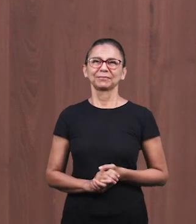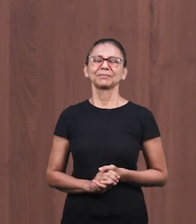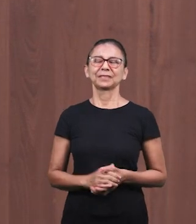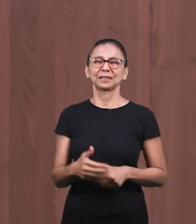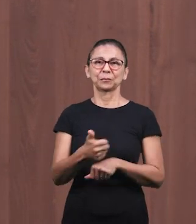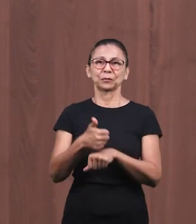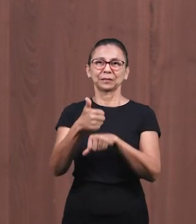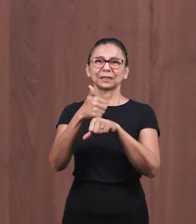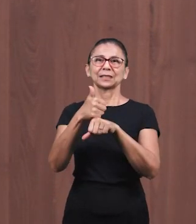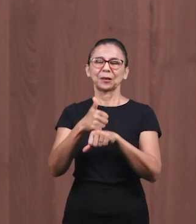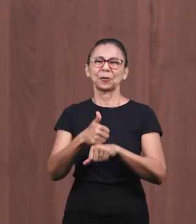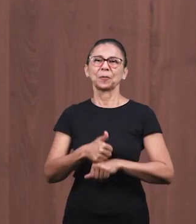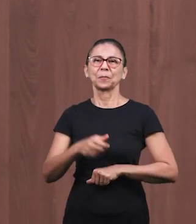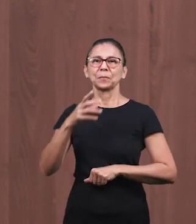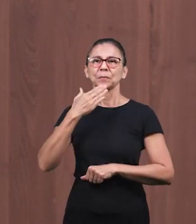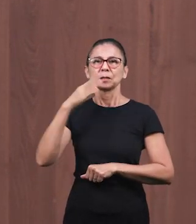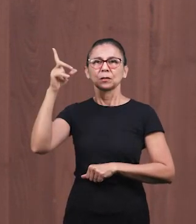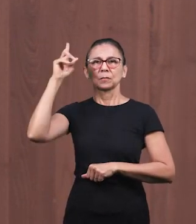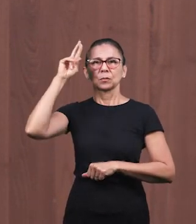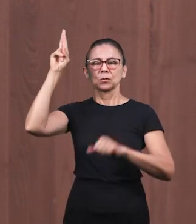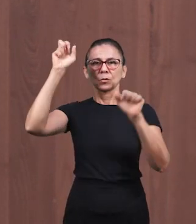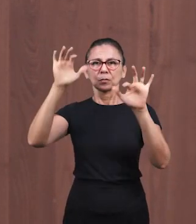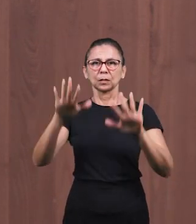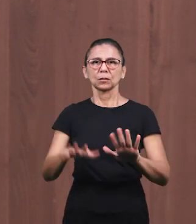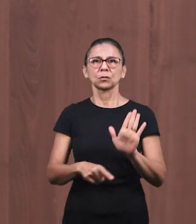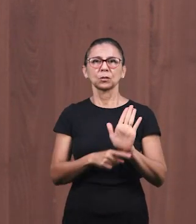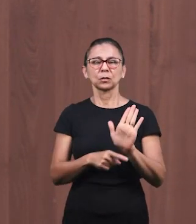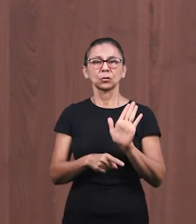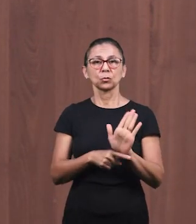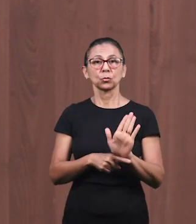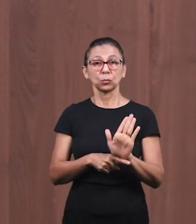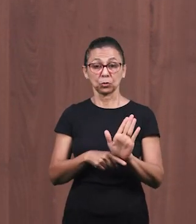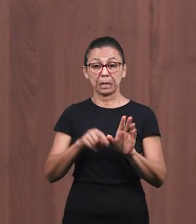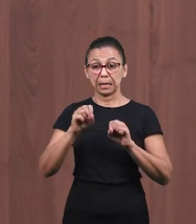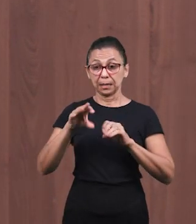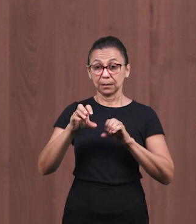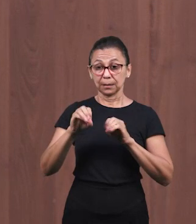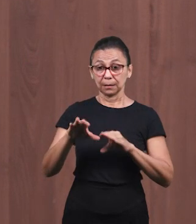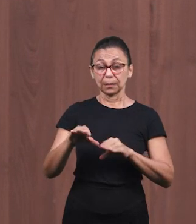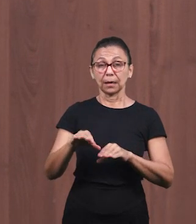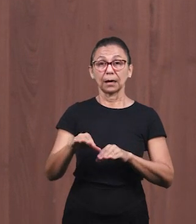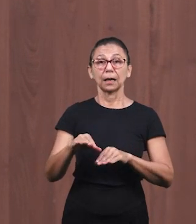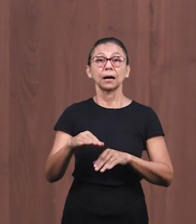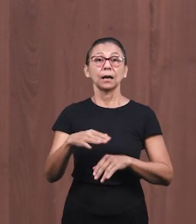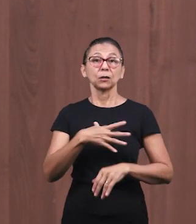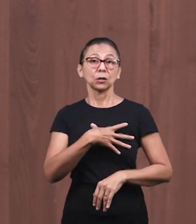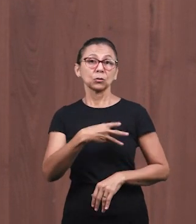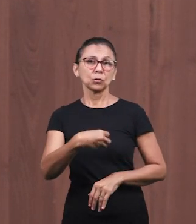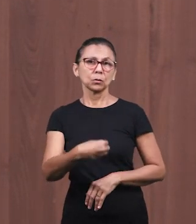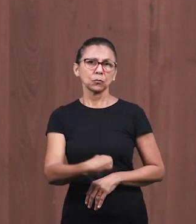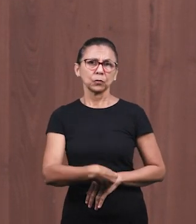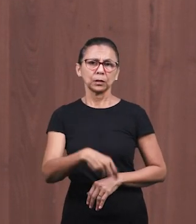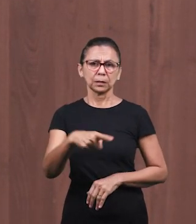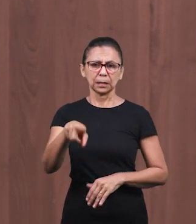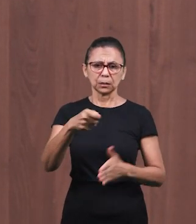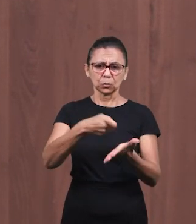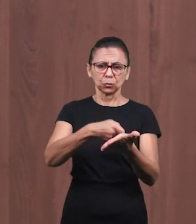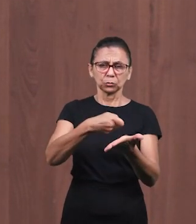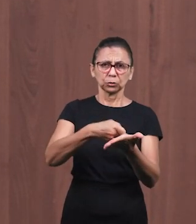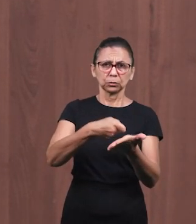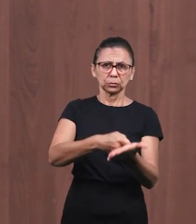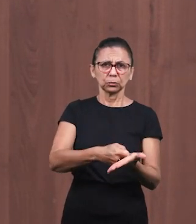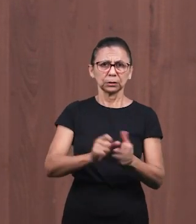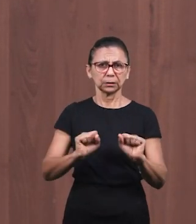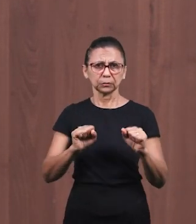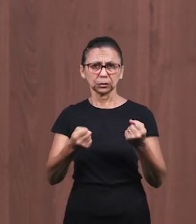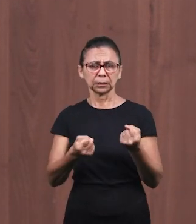ao Senhor que nos abençoe grandemente na educação de nossos filhos e que com regularidade e persistência nos estudos